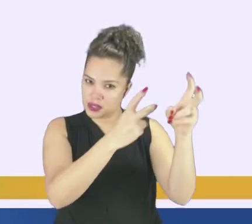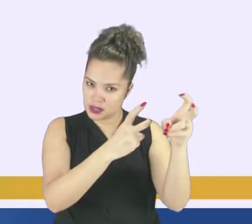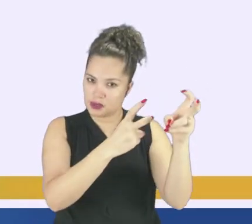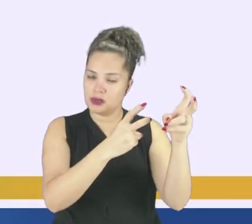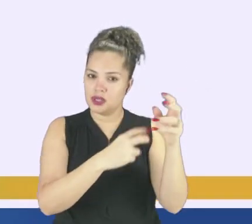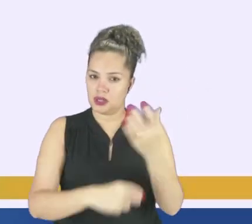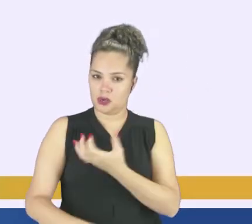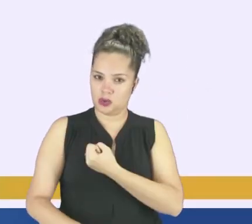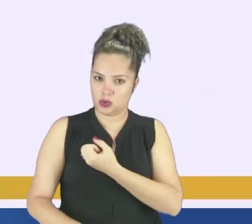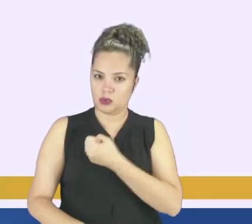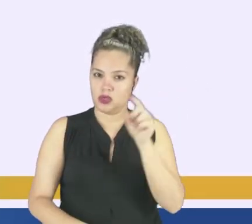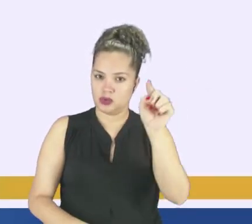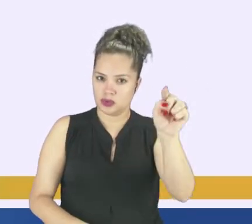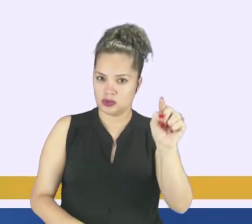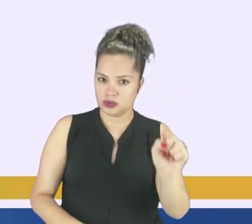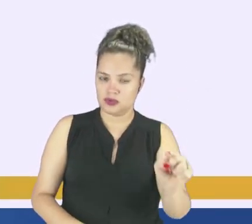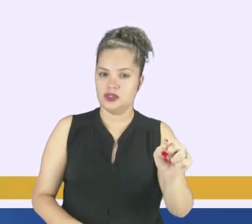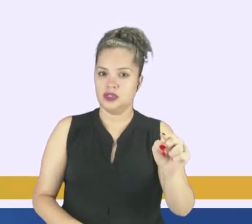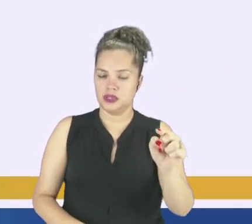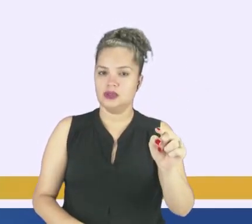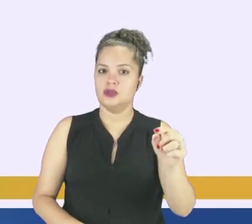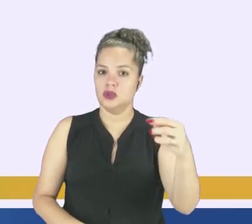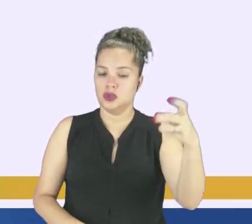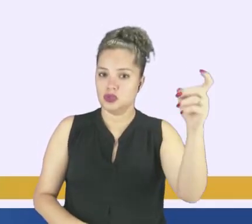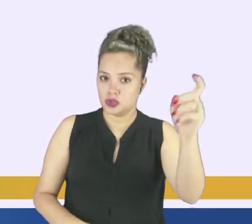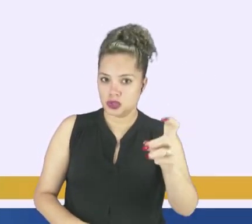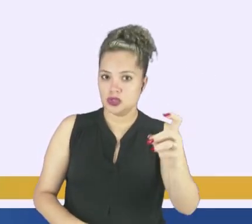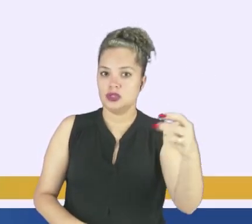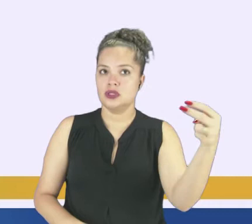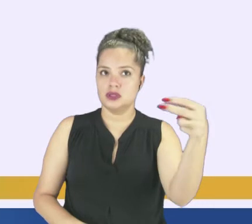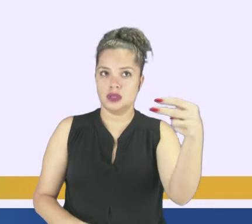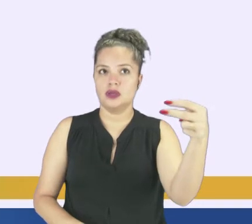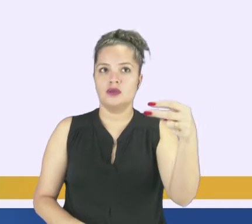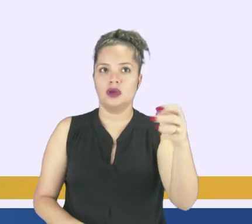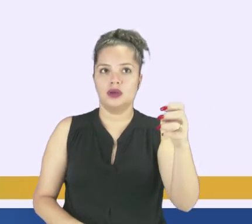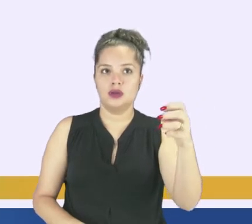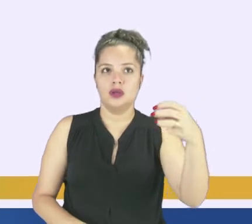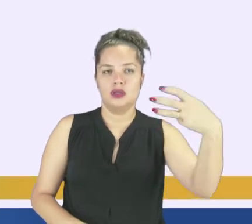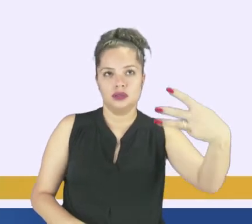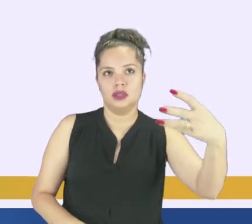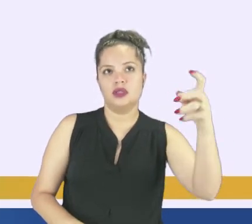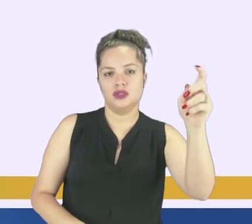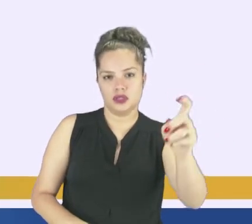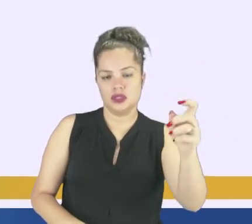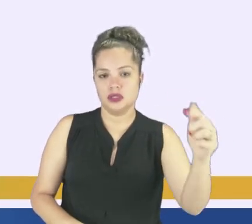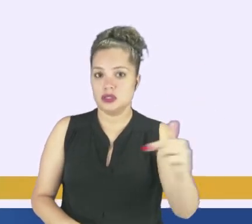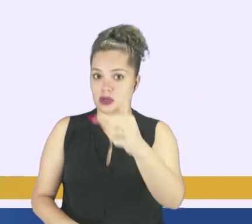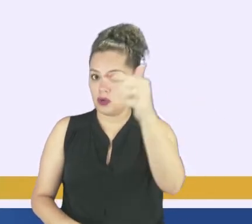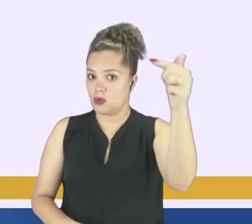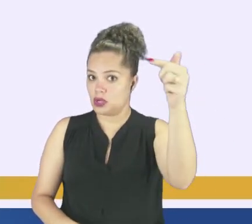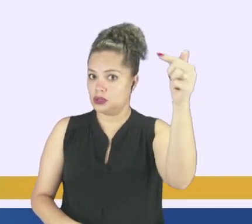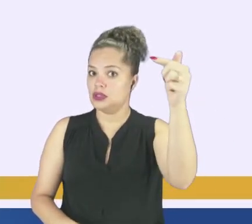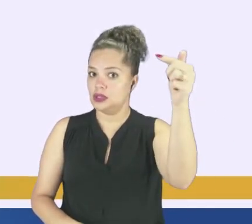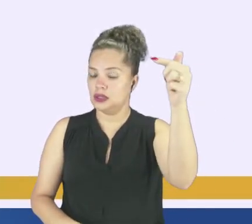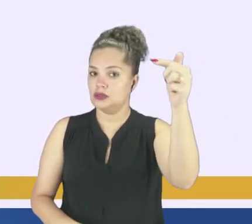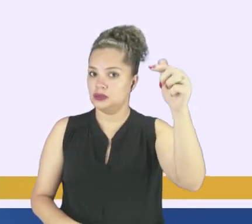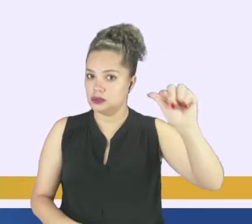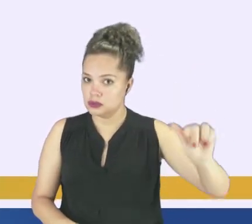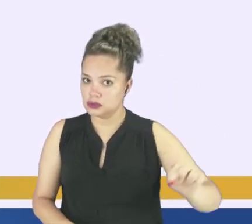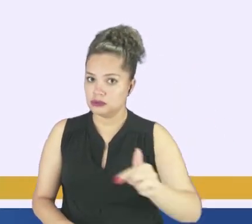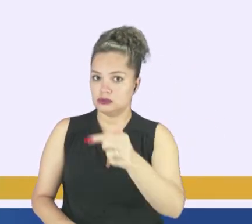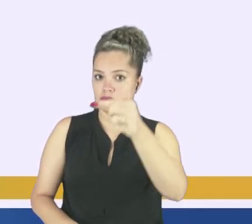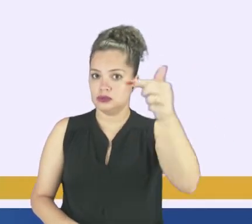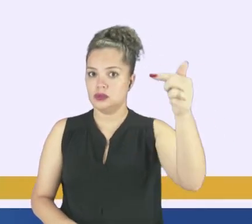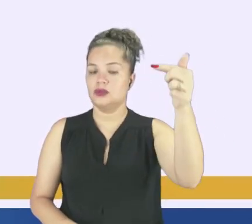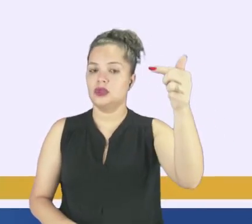dividendo de x, que é igual a 3x ao quadrado, vocês observam que o termo aí ele está elevado ao